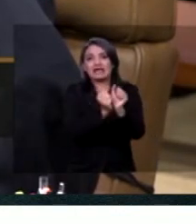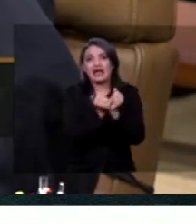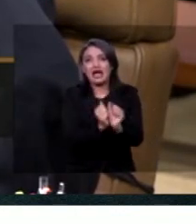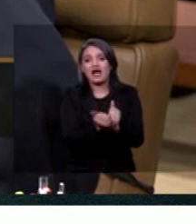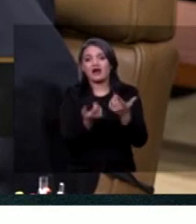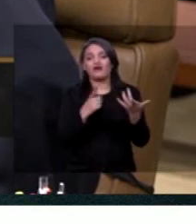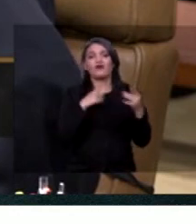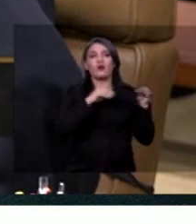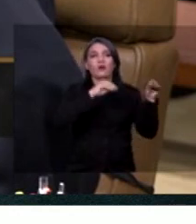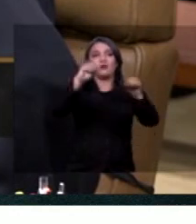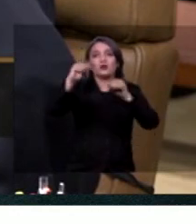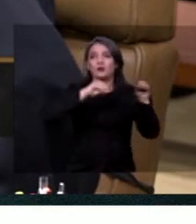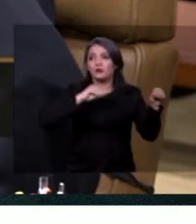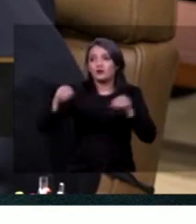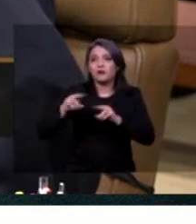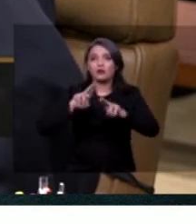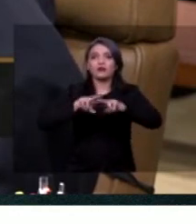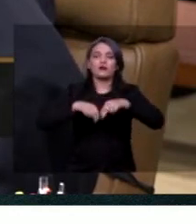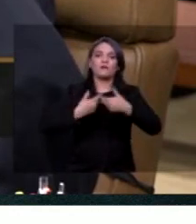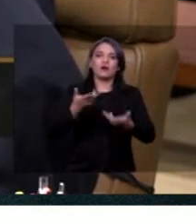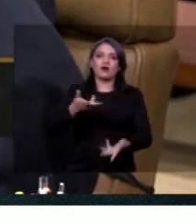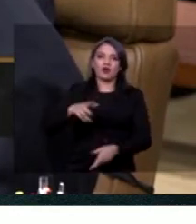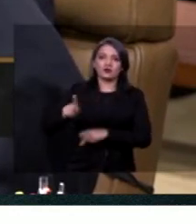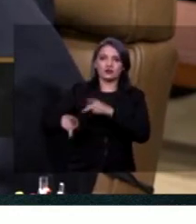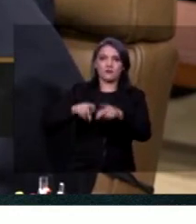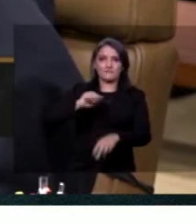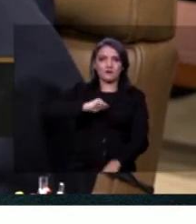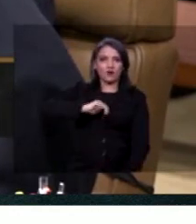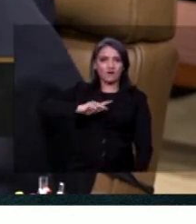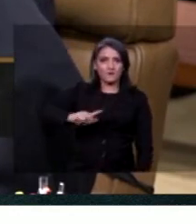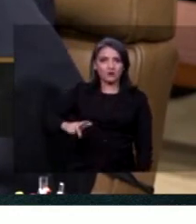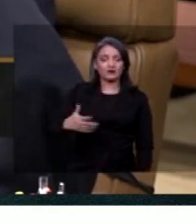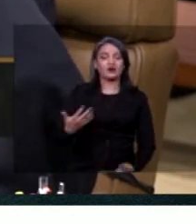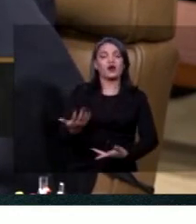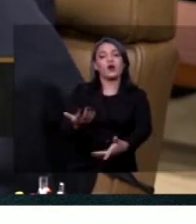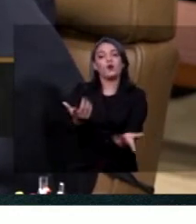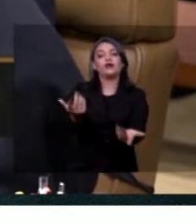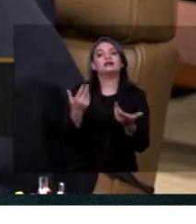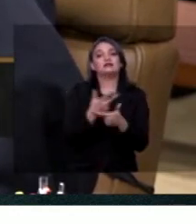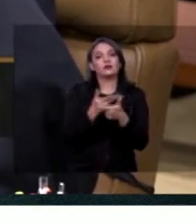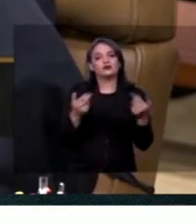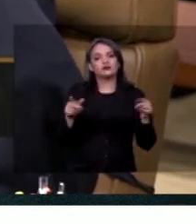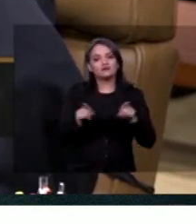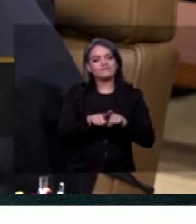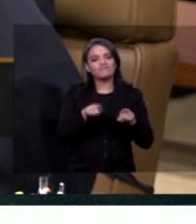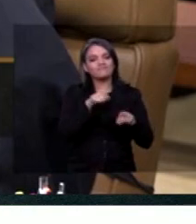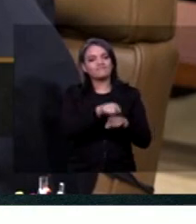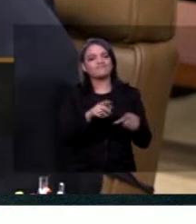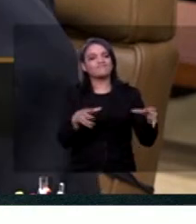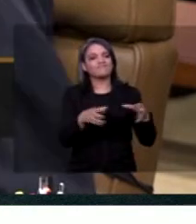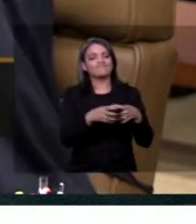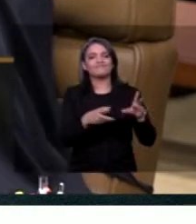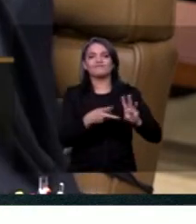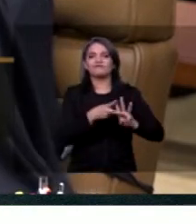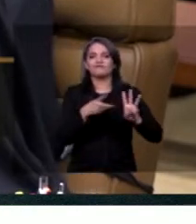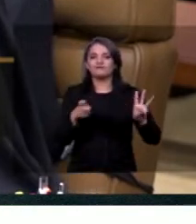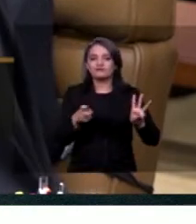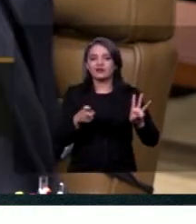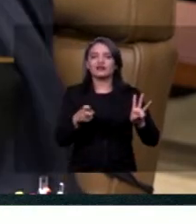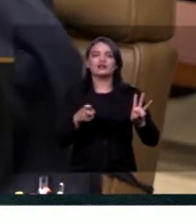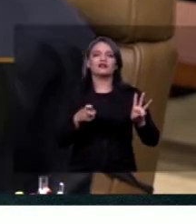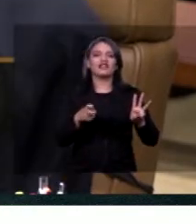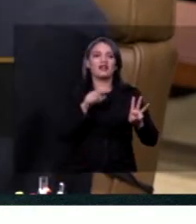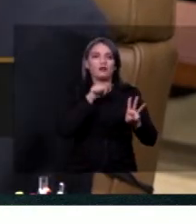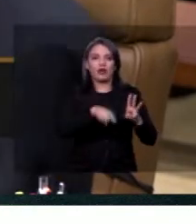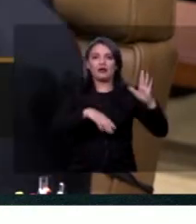determinada decisão, que é aquilo que ocorreu, quando nós tivemos um voto do Supremo, que avançou, não